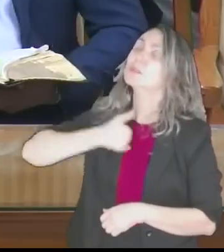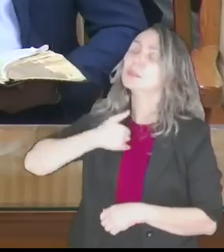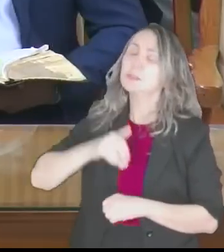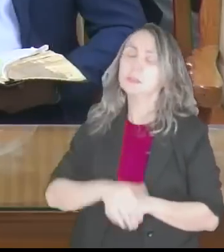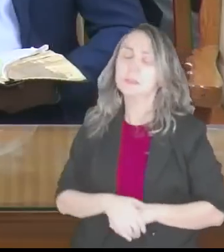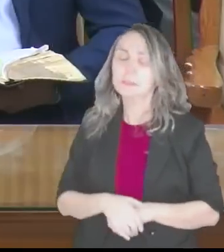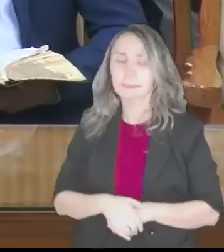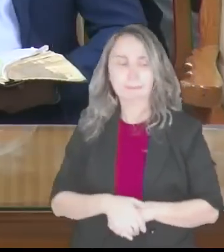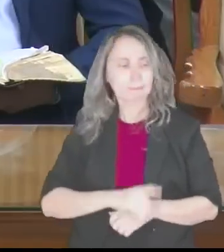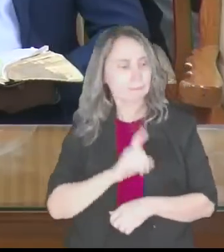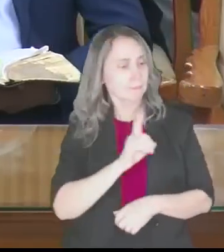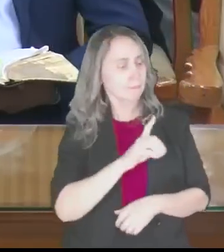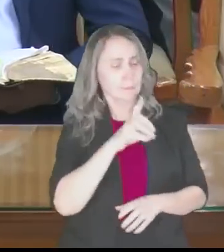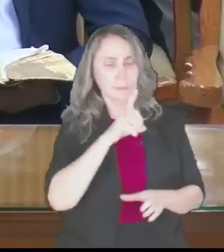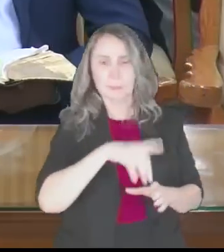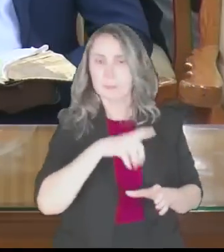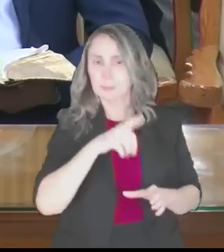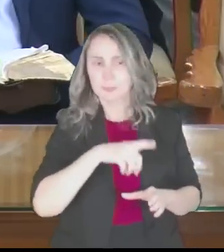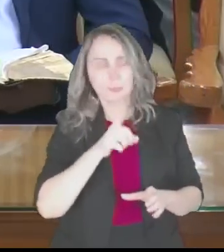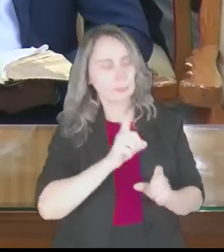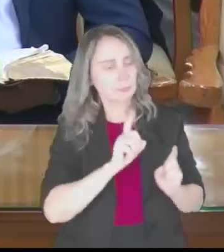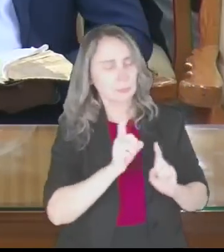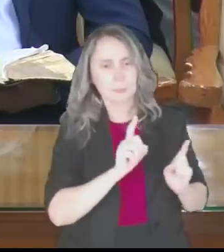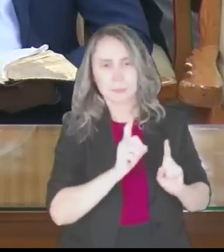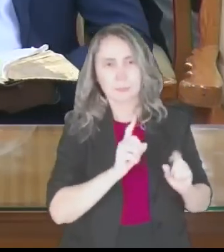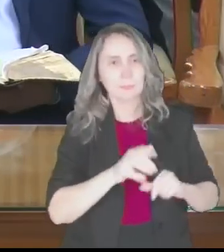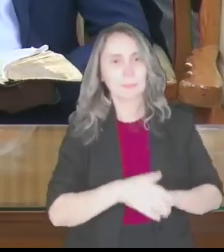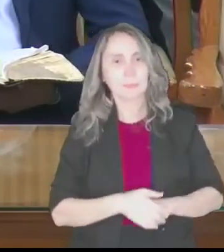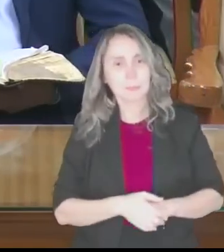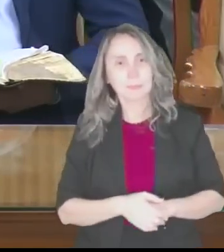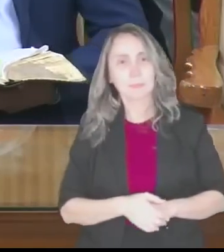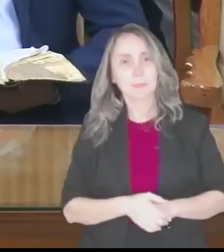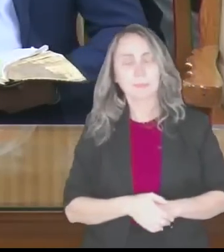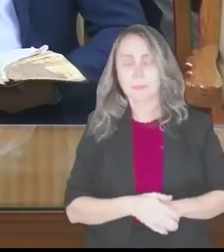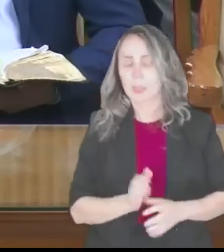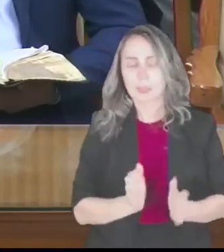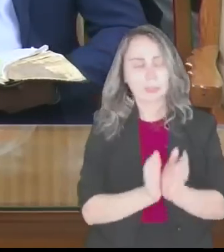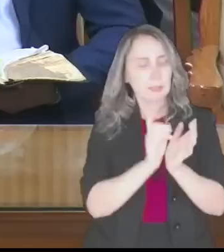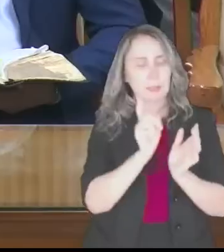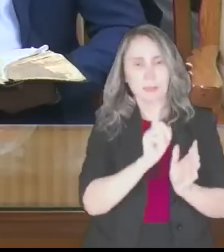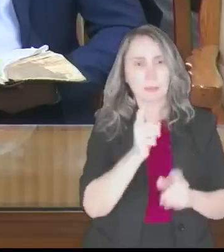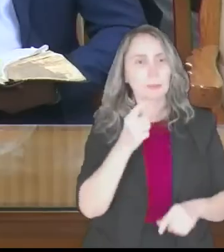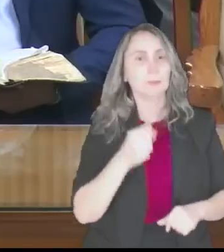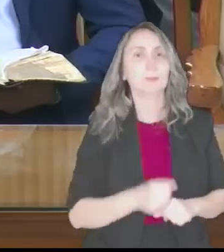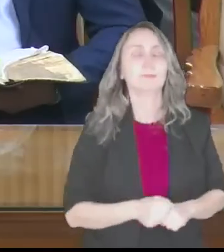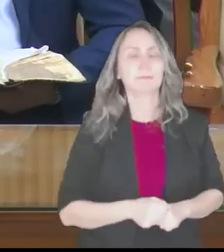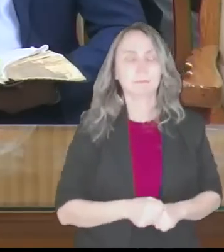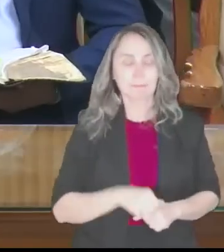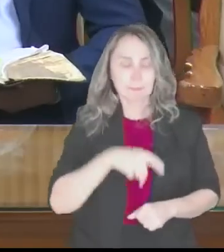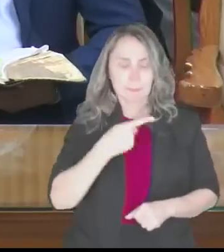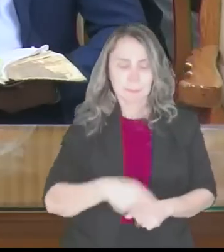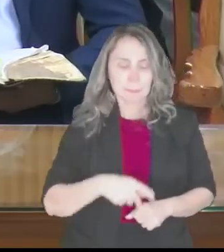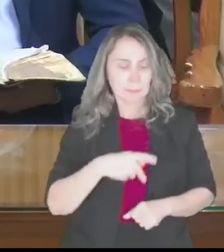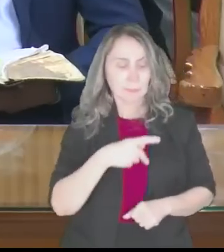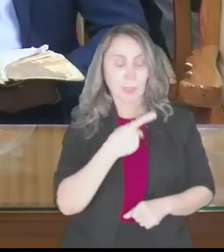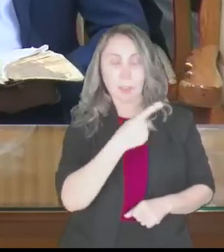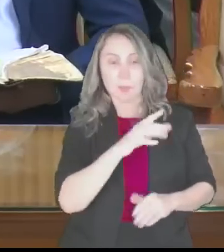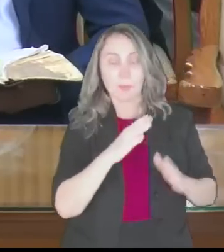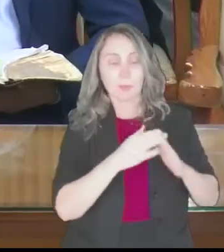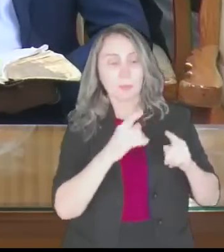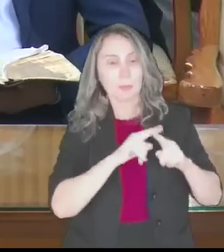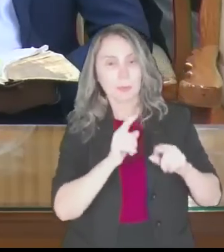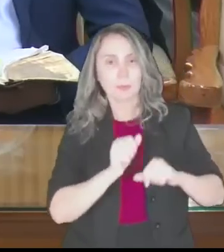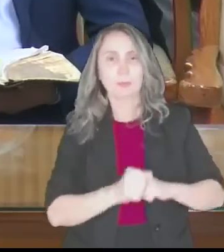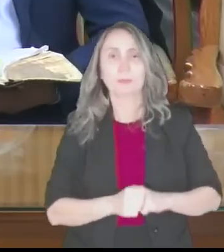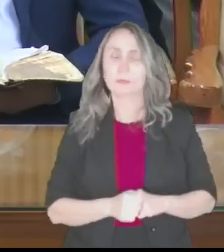dízimo. Era o dia dele que eles recebiam naquela usina. Nem entregue seu dízimo e nem tome ceia, porque isso aqui não é a sua igreja. Ele nem deu o dízimo e nem